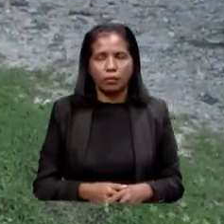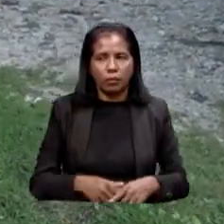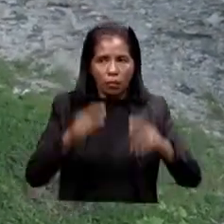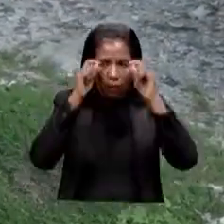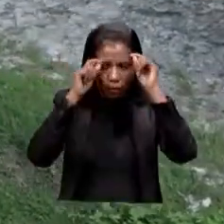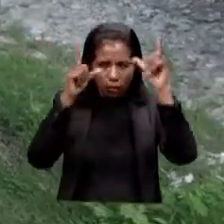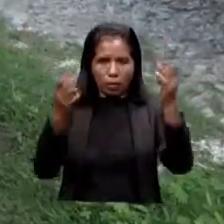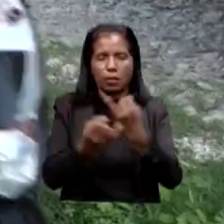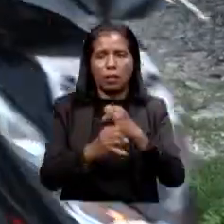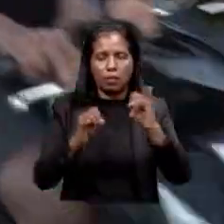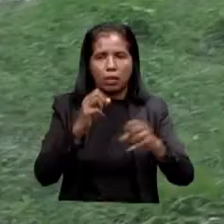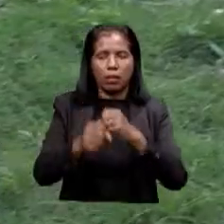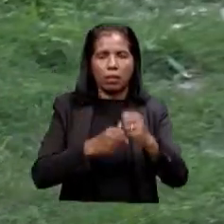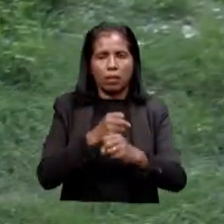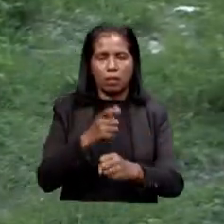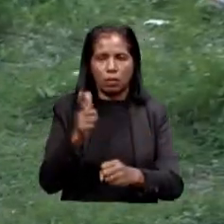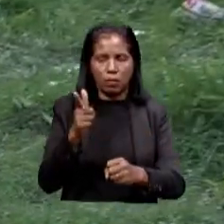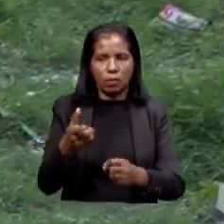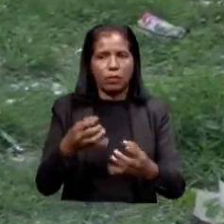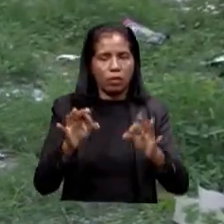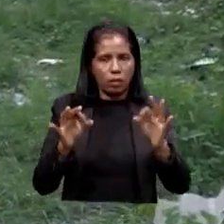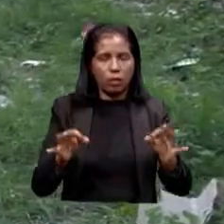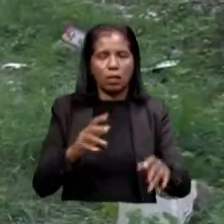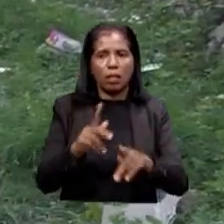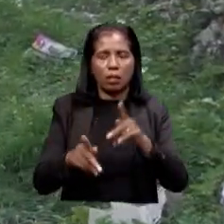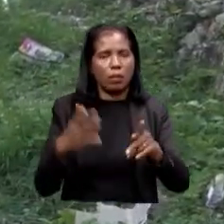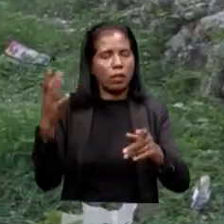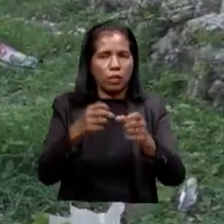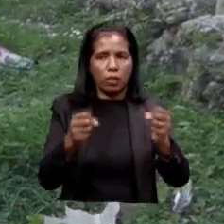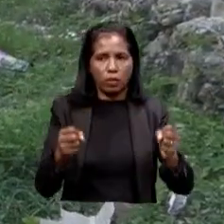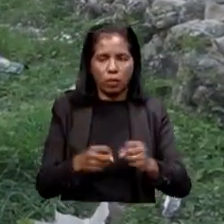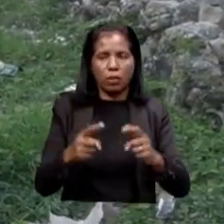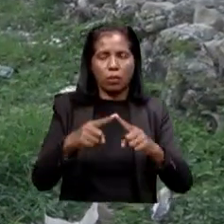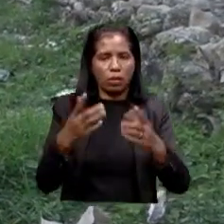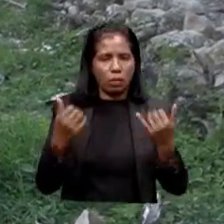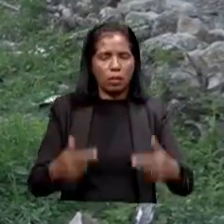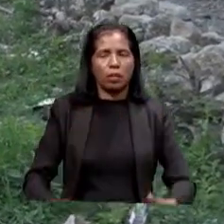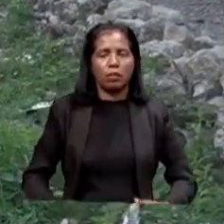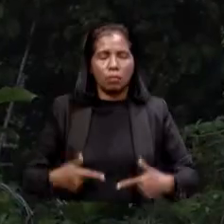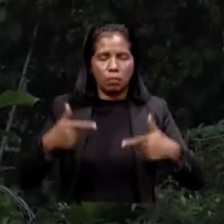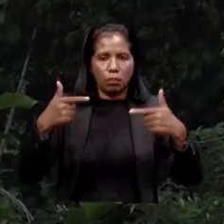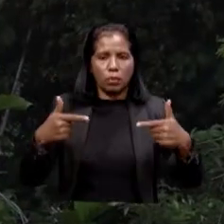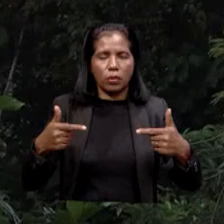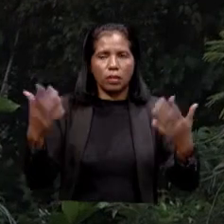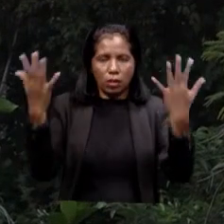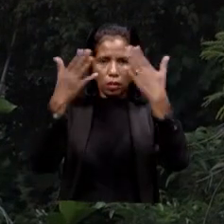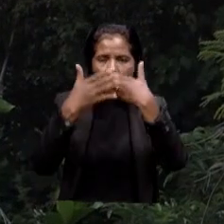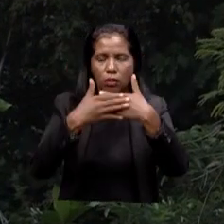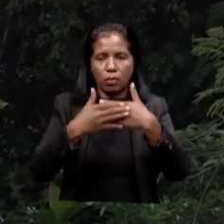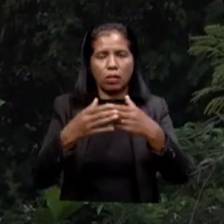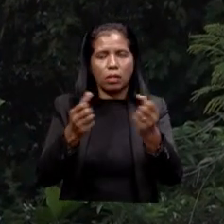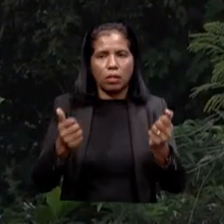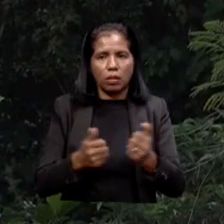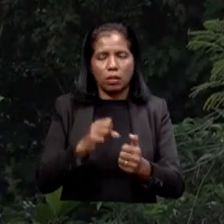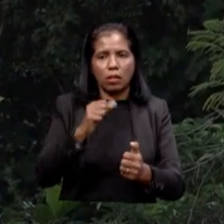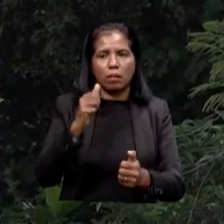Timor-Leste, o comandante na rua Nuloona, mas a comunidade Suku Balun, to agora se mora se na Kukunlaran, hanesan aldeia Desagua, Suku